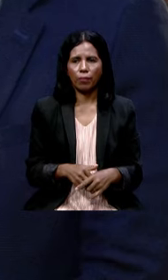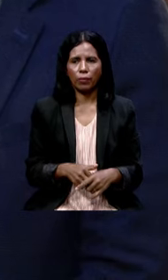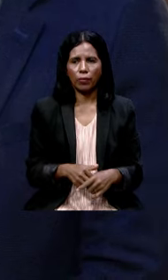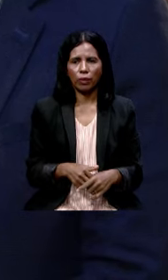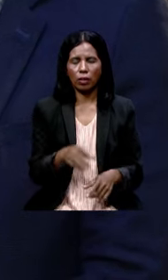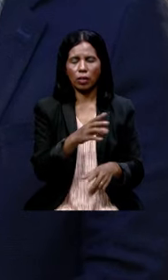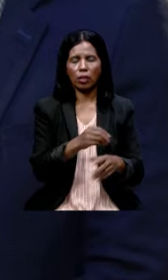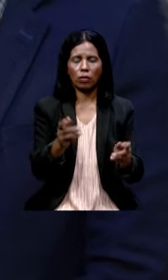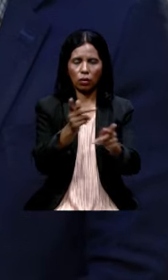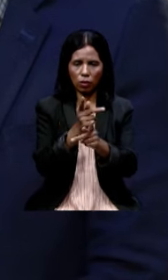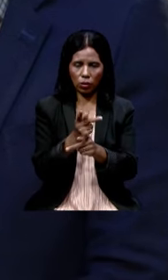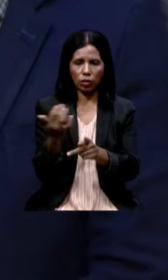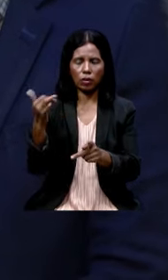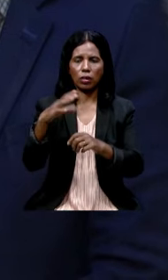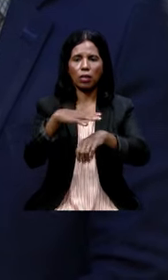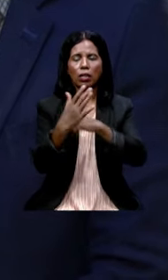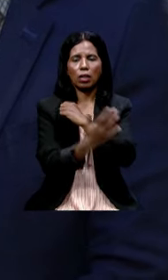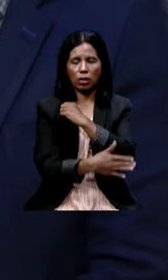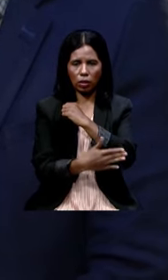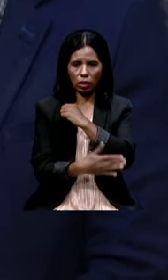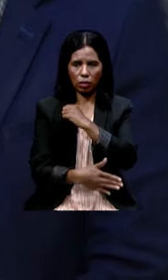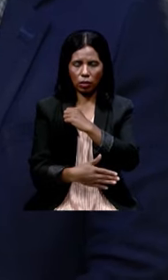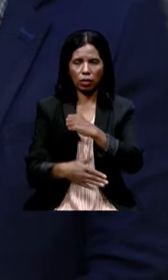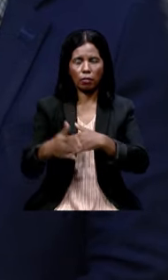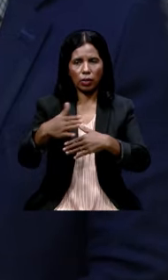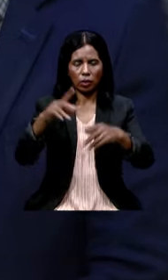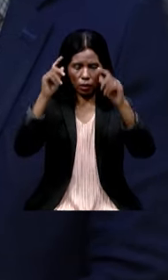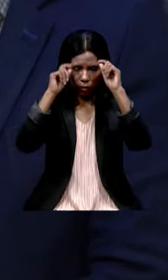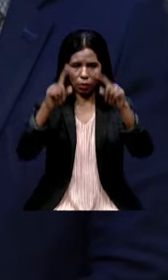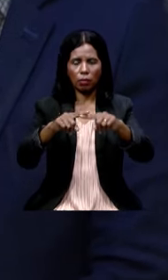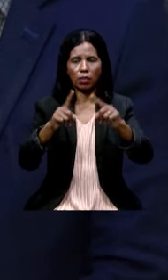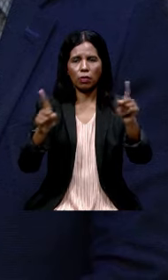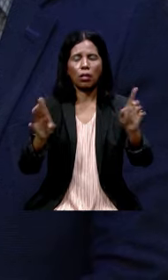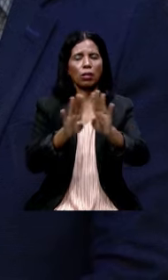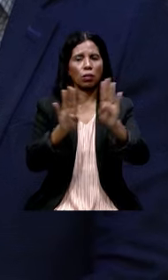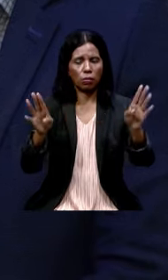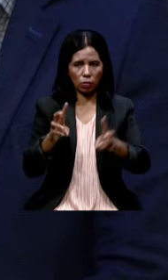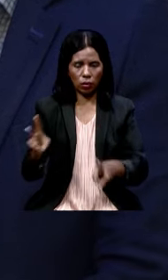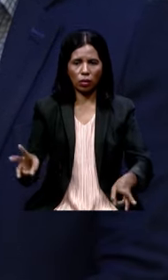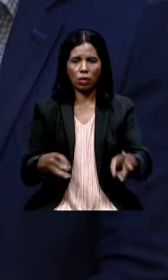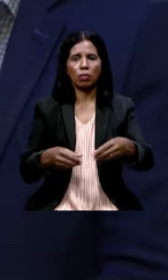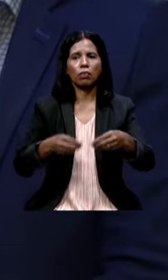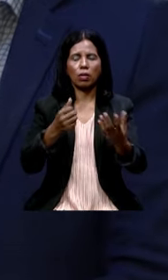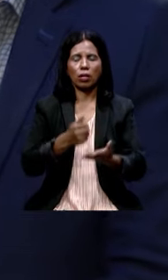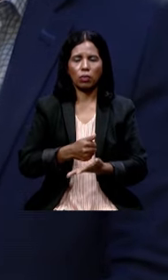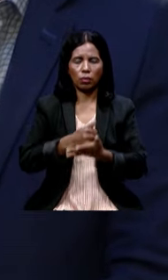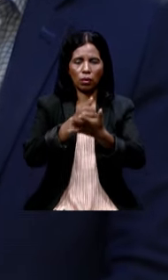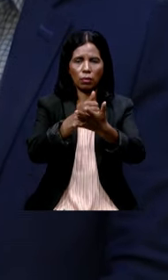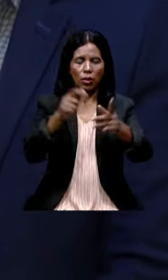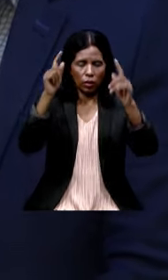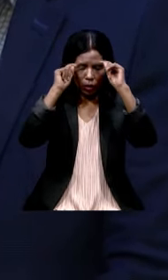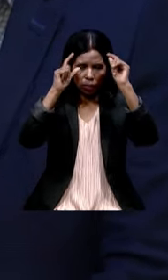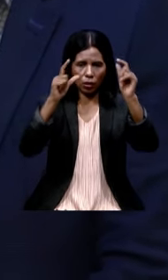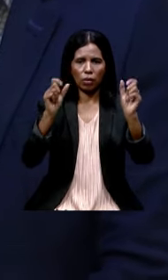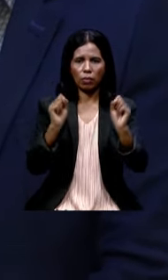para tu protege, se era na RAI, e na BESIC Timor na minha, mas bem, lo que nós damos para tu com apoio para Timor, para tu bem